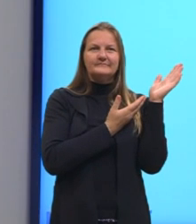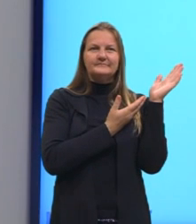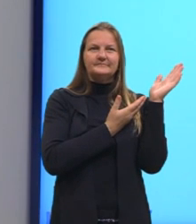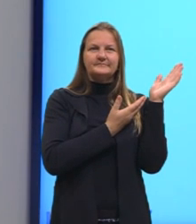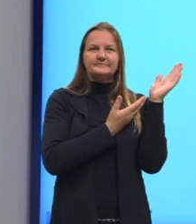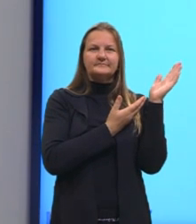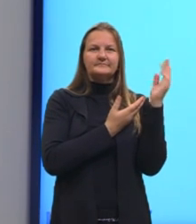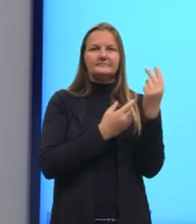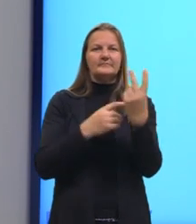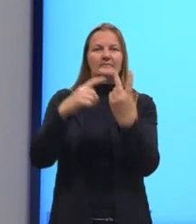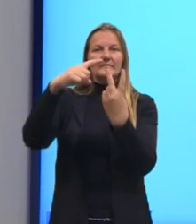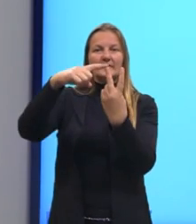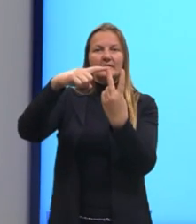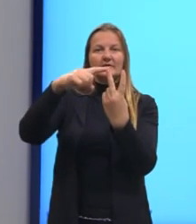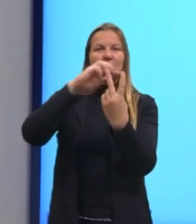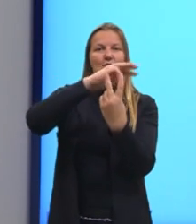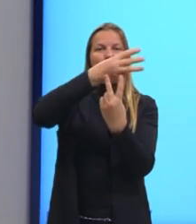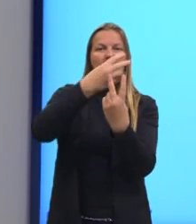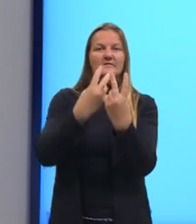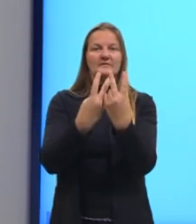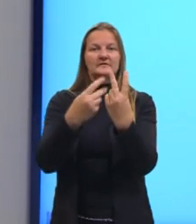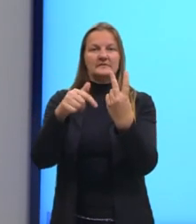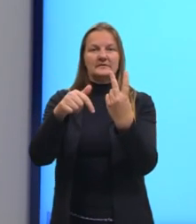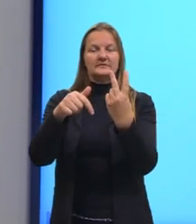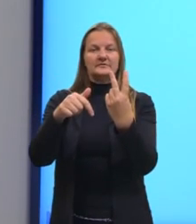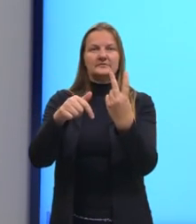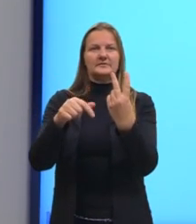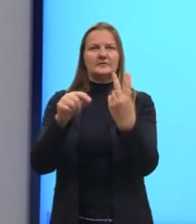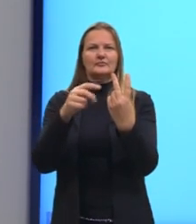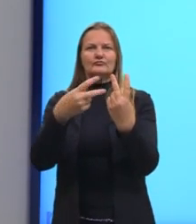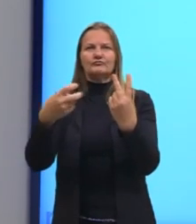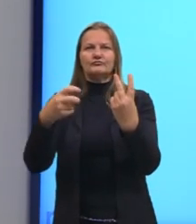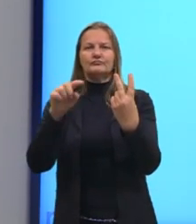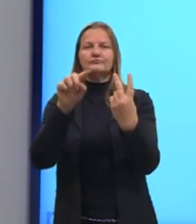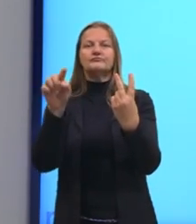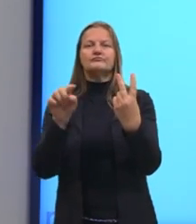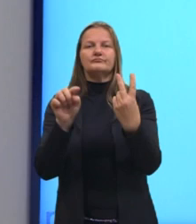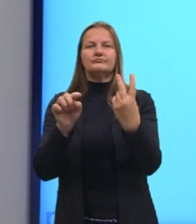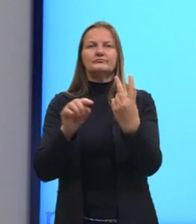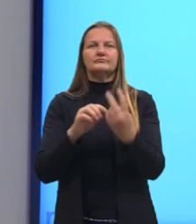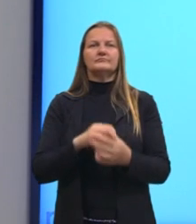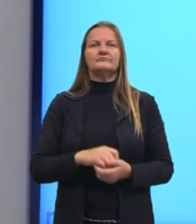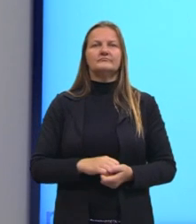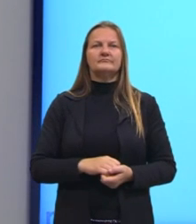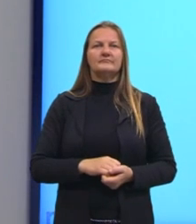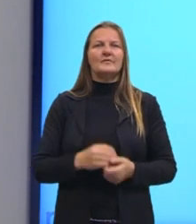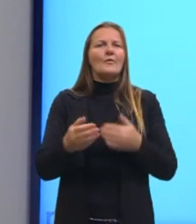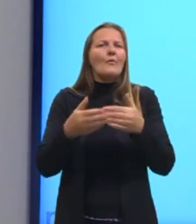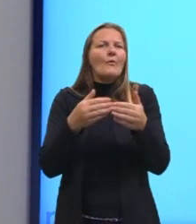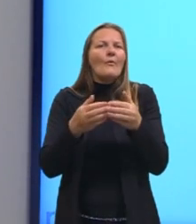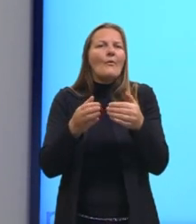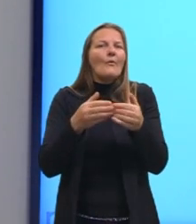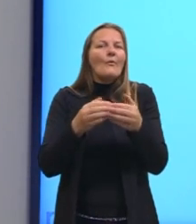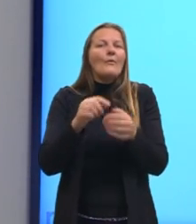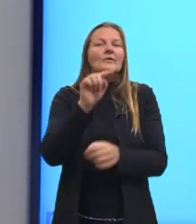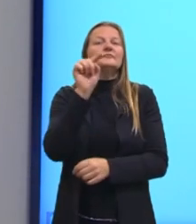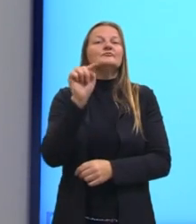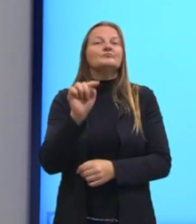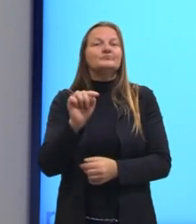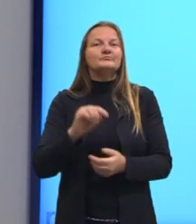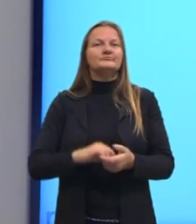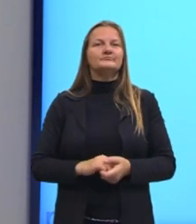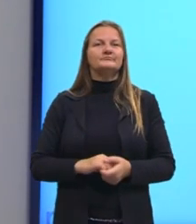raiz cúbica de 27 mas aqui eu coloquei o x como sendo a raiz o valor que nós queremos determinar o